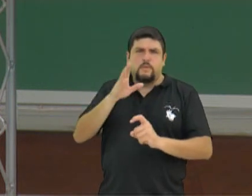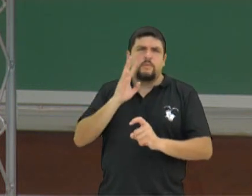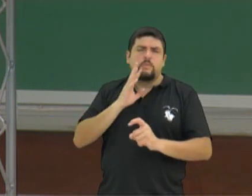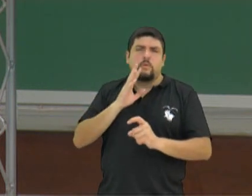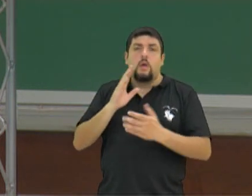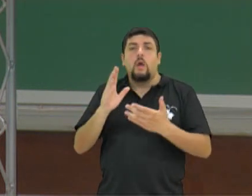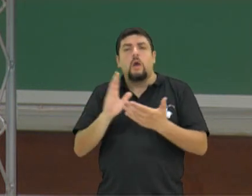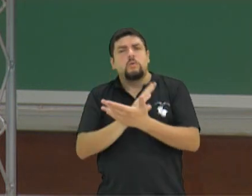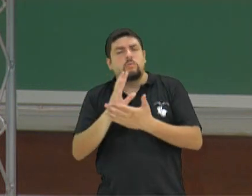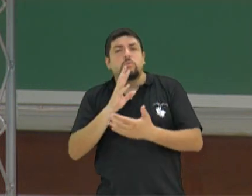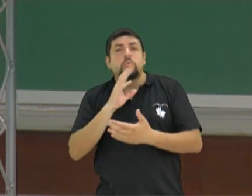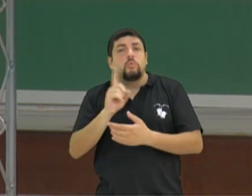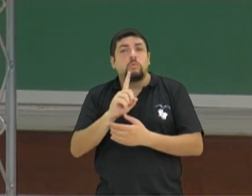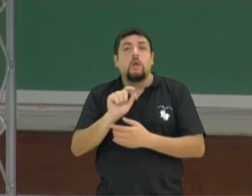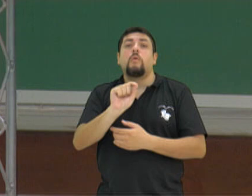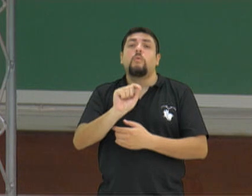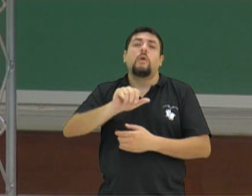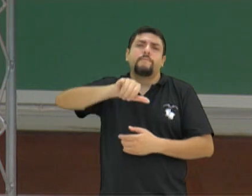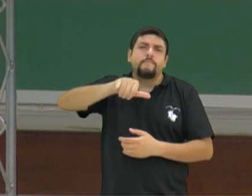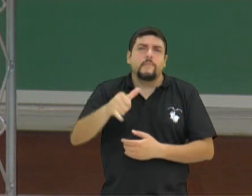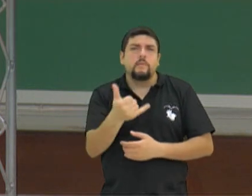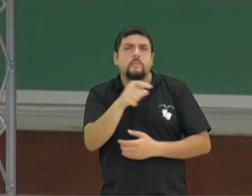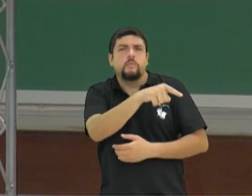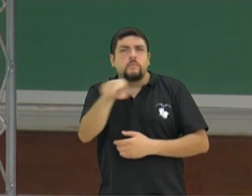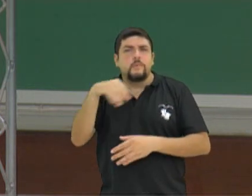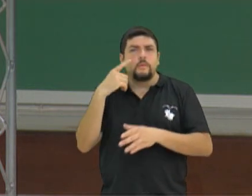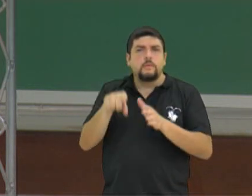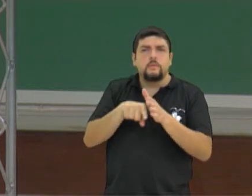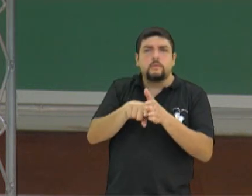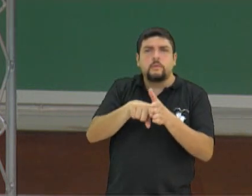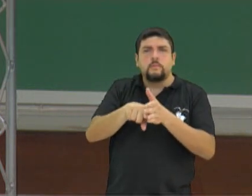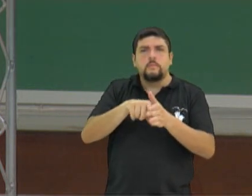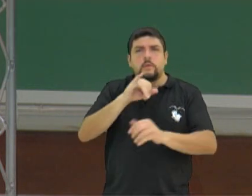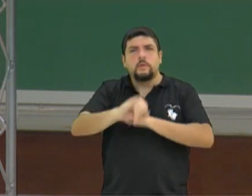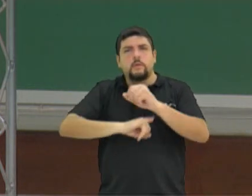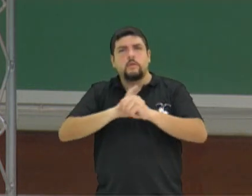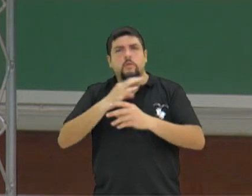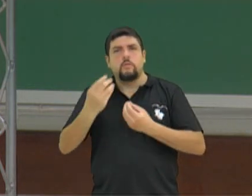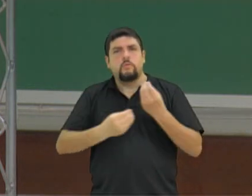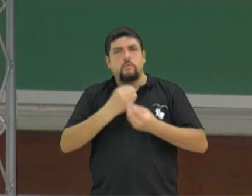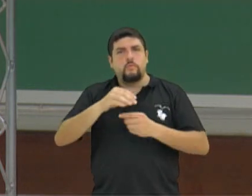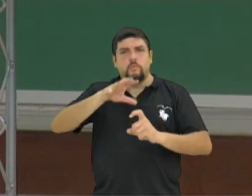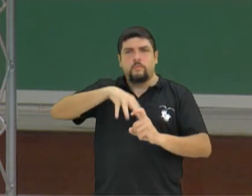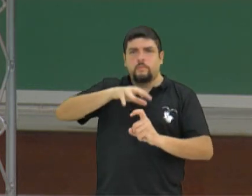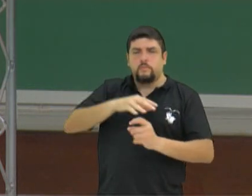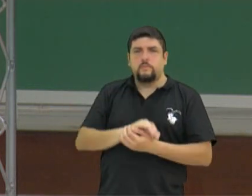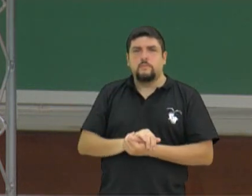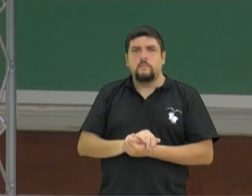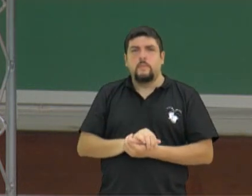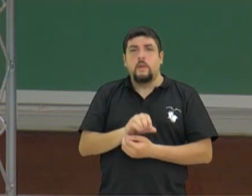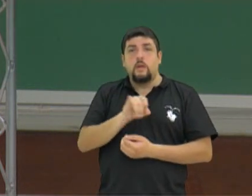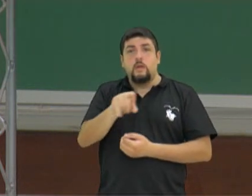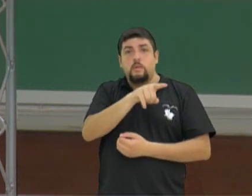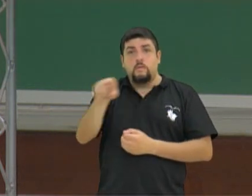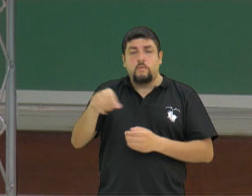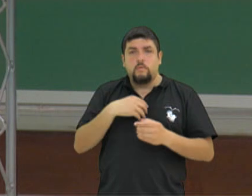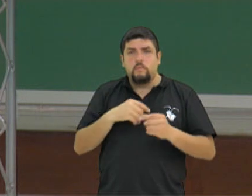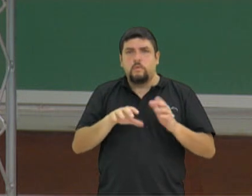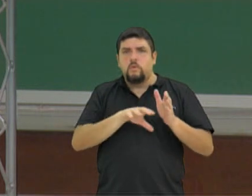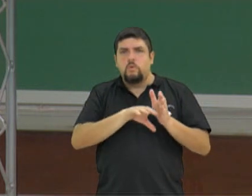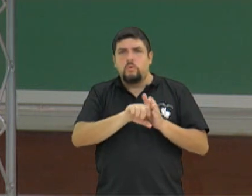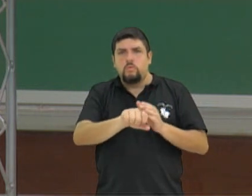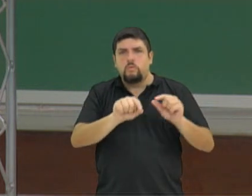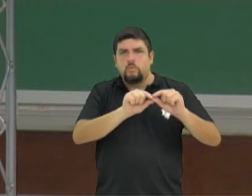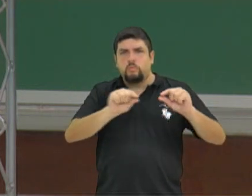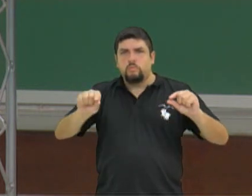não conhecem, então fica o convite para vocês pesquisarem um pouquinho mais e aprenderem sobre, né? Então, se vocês digitarem lá mitologia grega